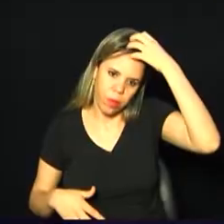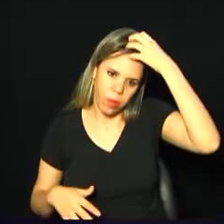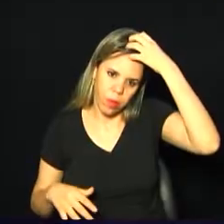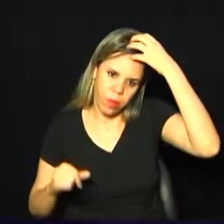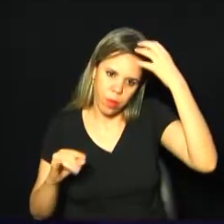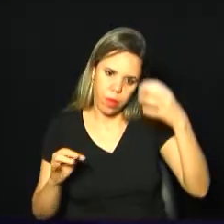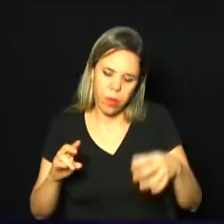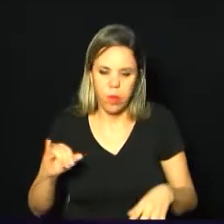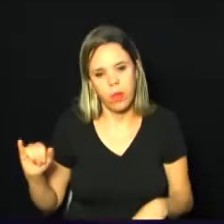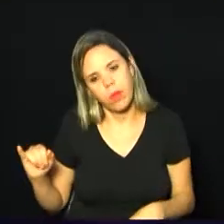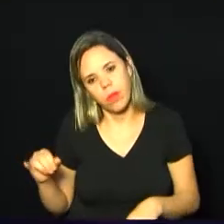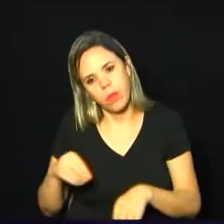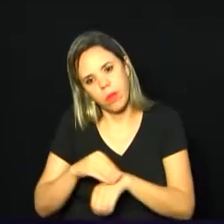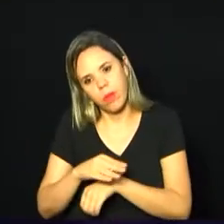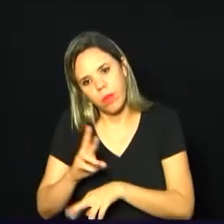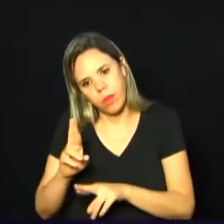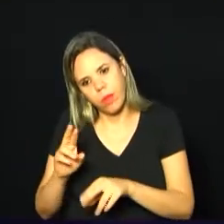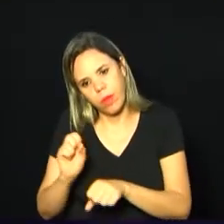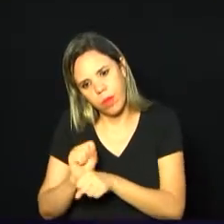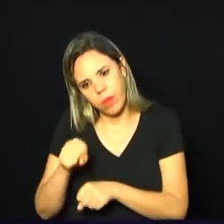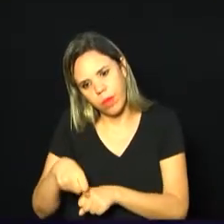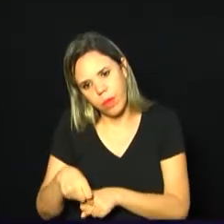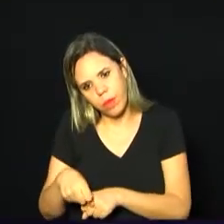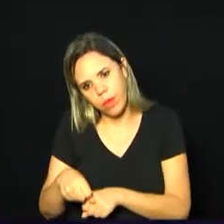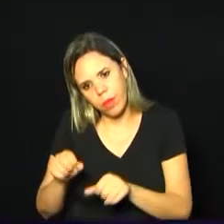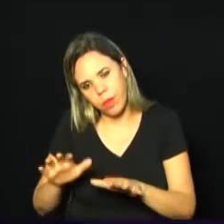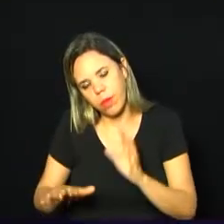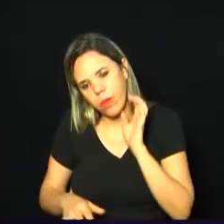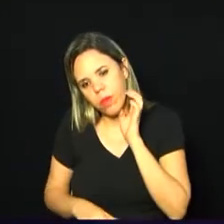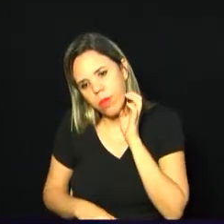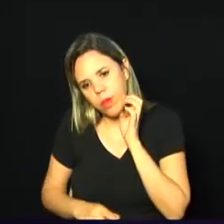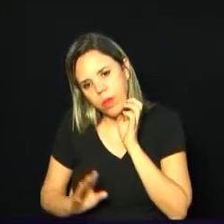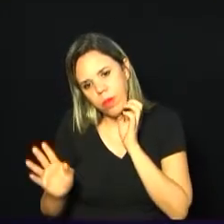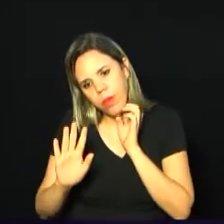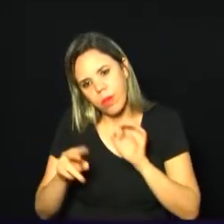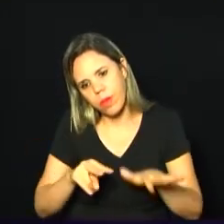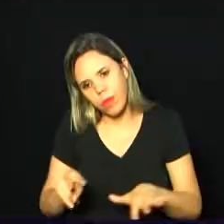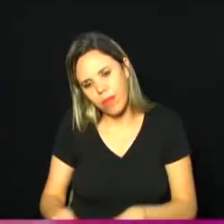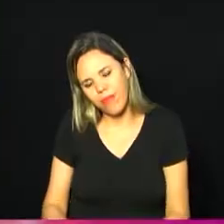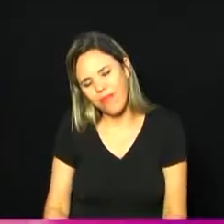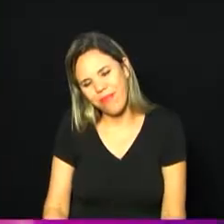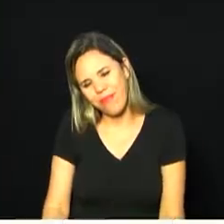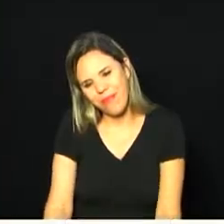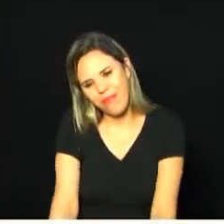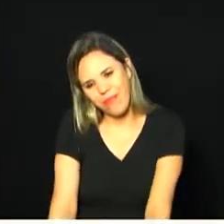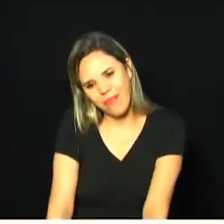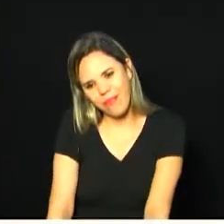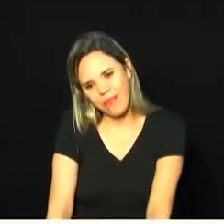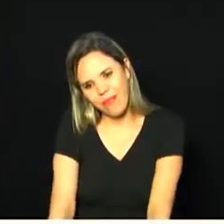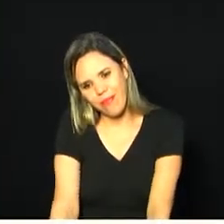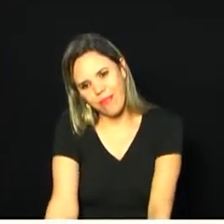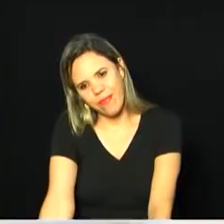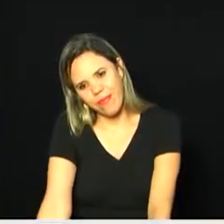Itaici gostaram das dicas Espero que sim eu fico por aqui até semana que vem tchau tchau